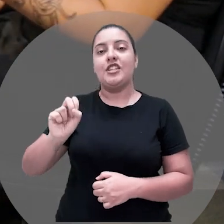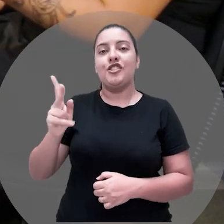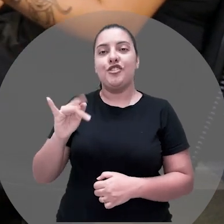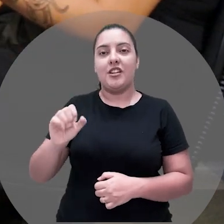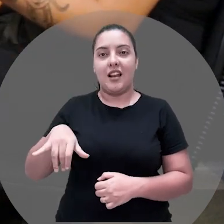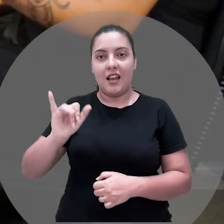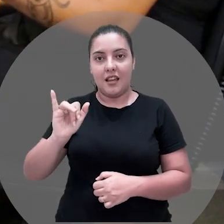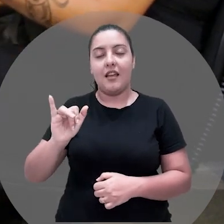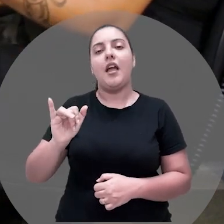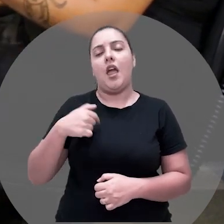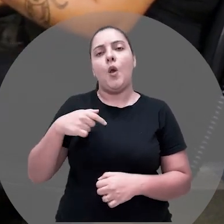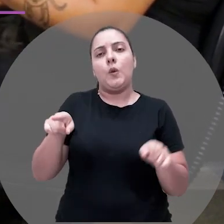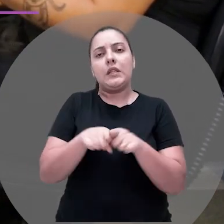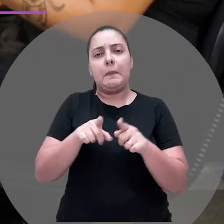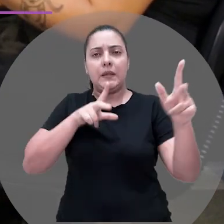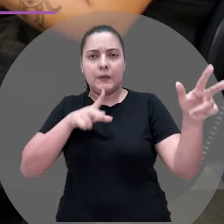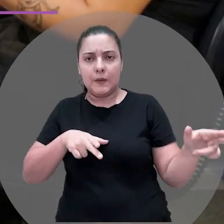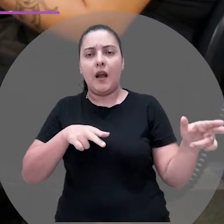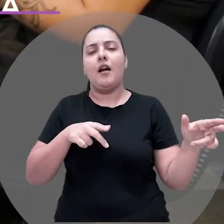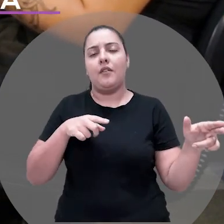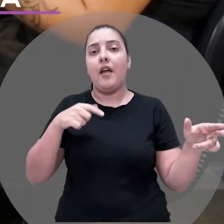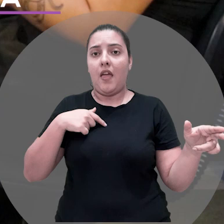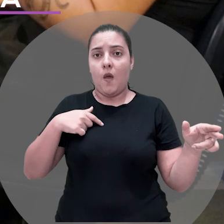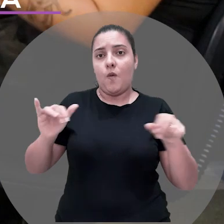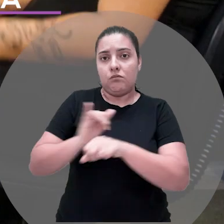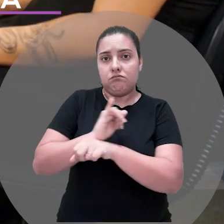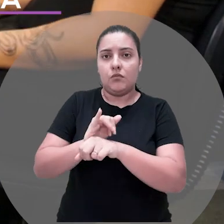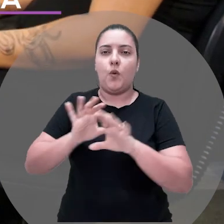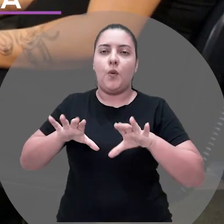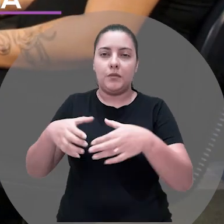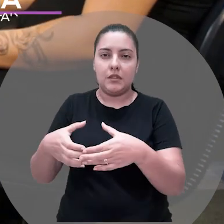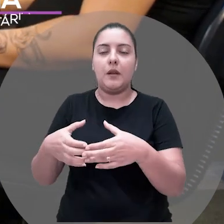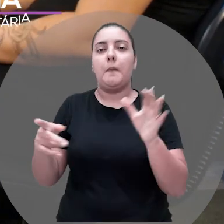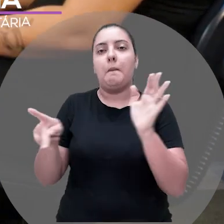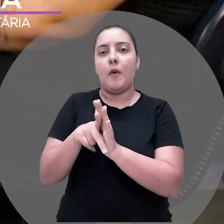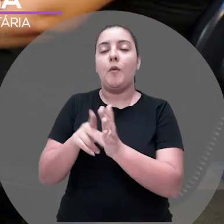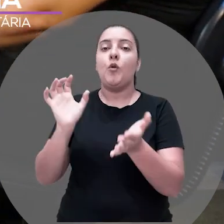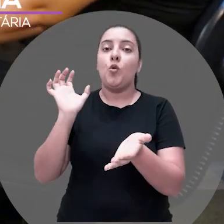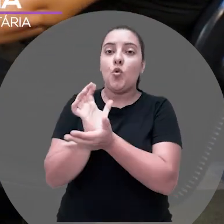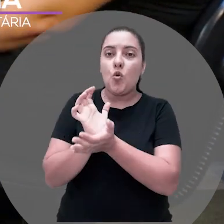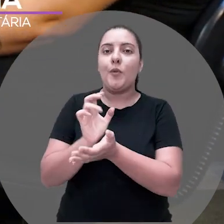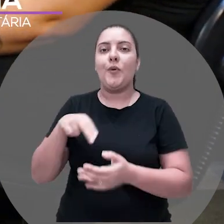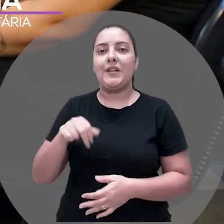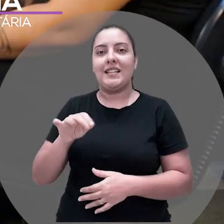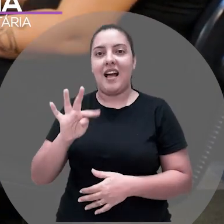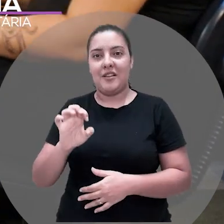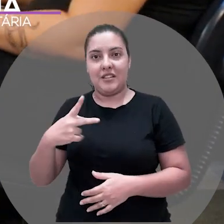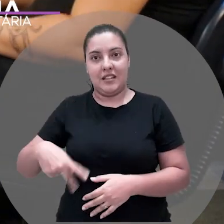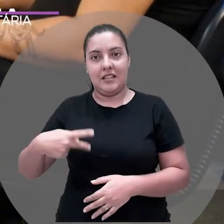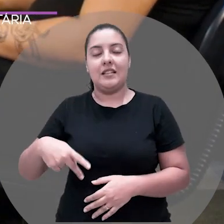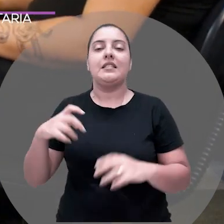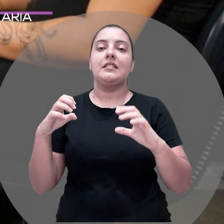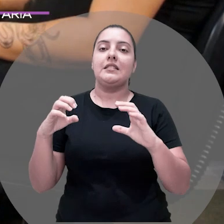a Shirley sou também como o Auri apresentou a articuladora Comunitária da equipe do Norte